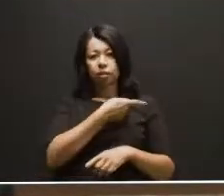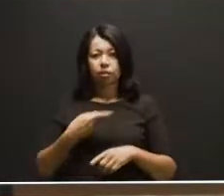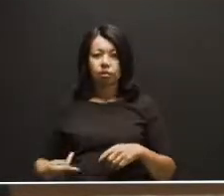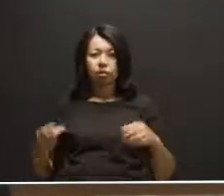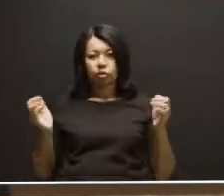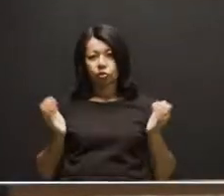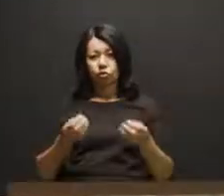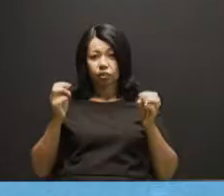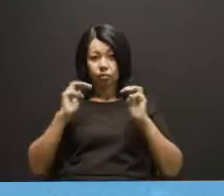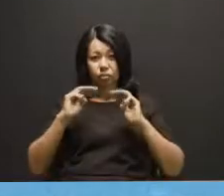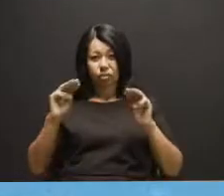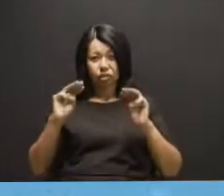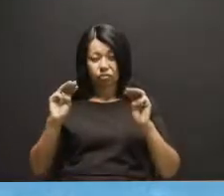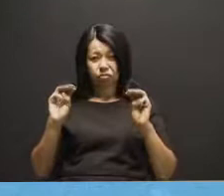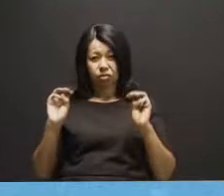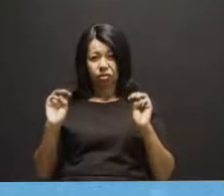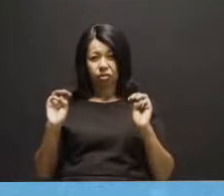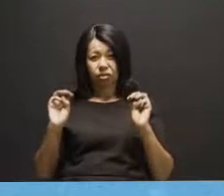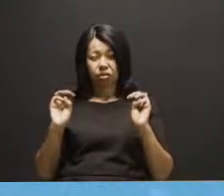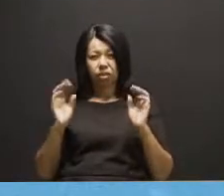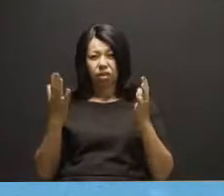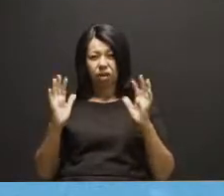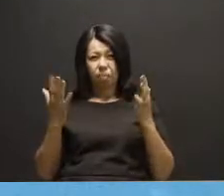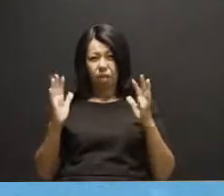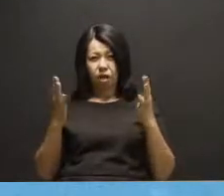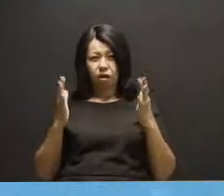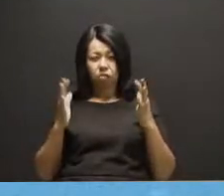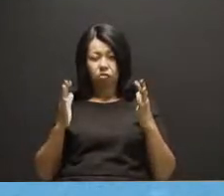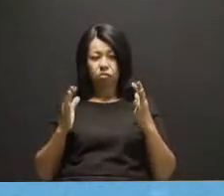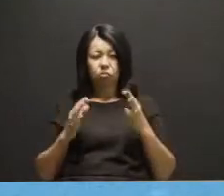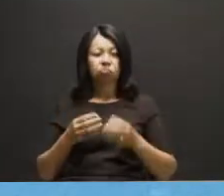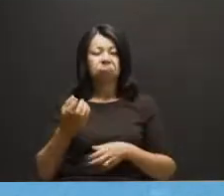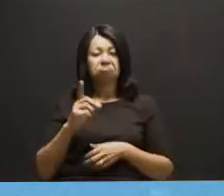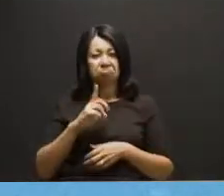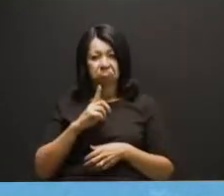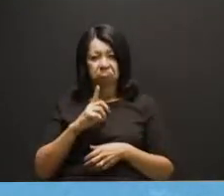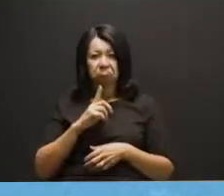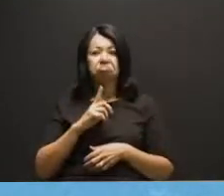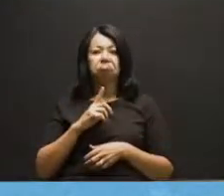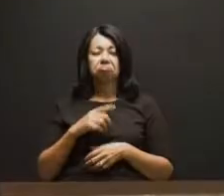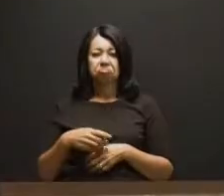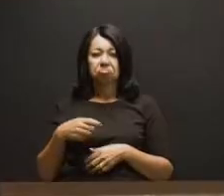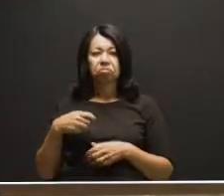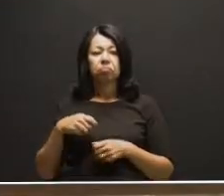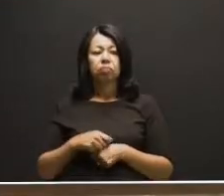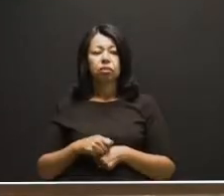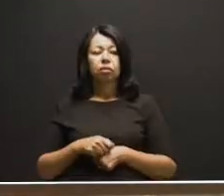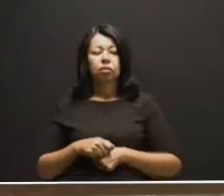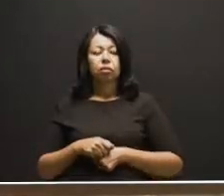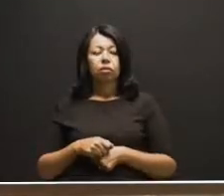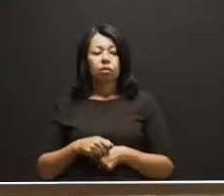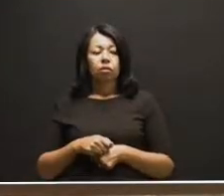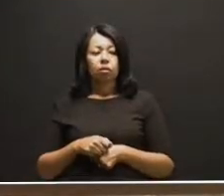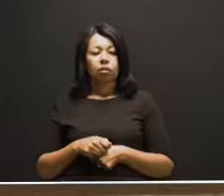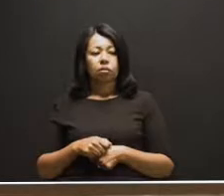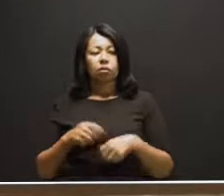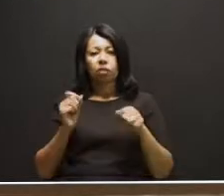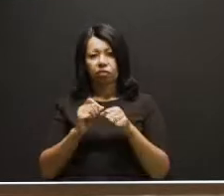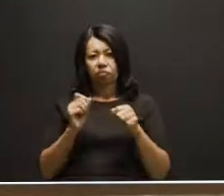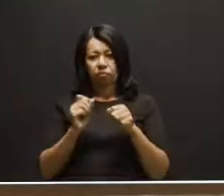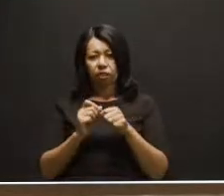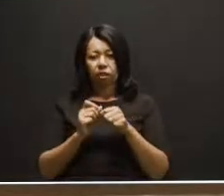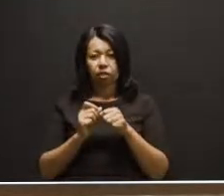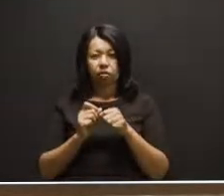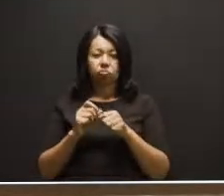moção de aplausos ter batido com força na mesa talvez nem o ônibus tivesse saído nós sabemos que a sociedade e